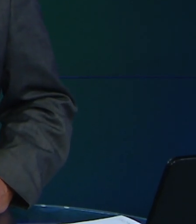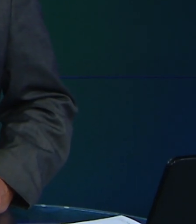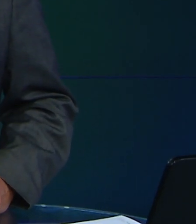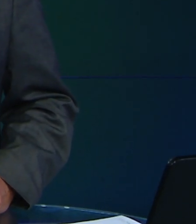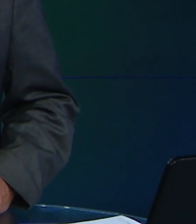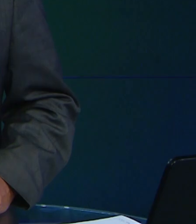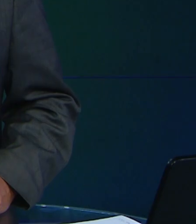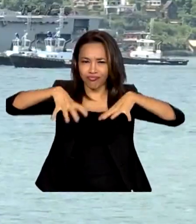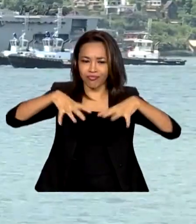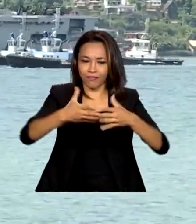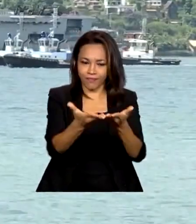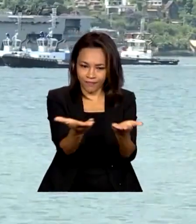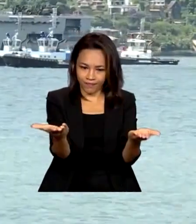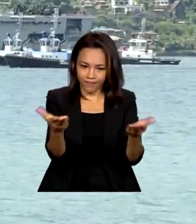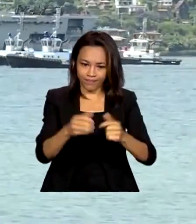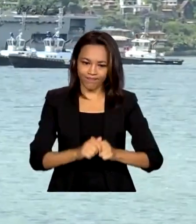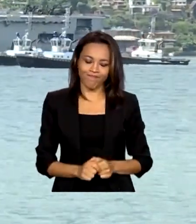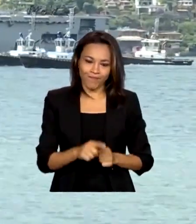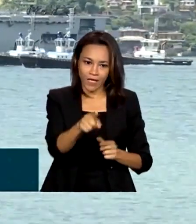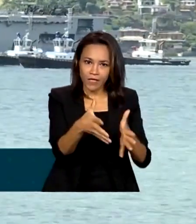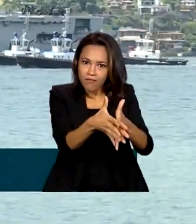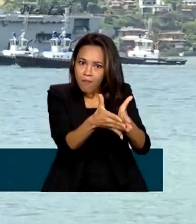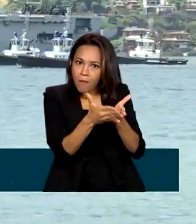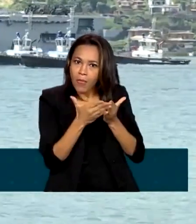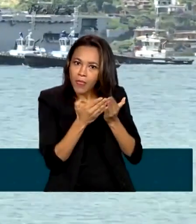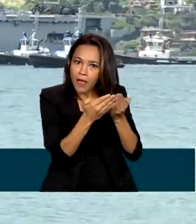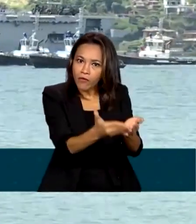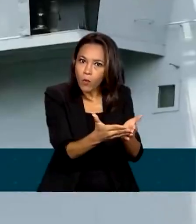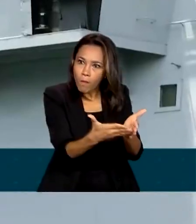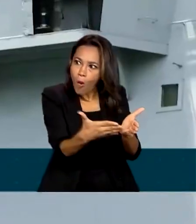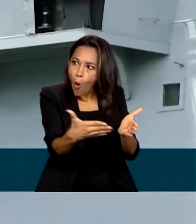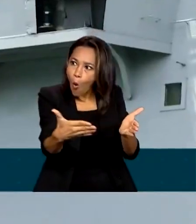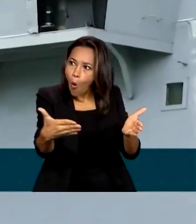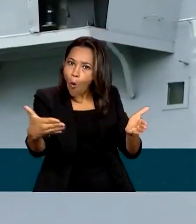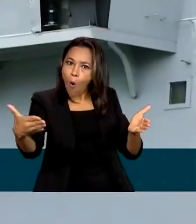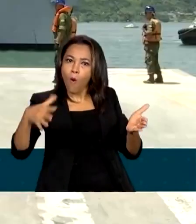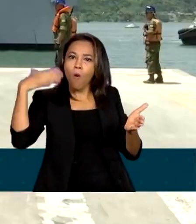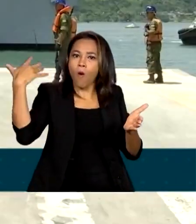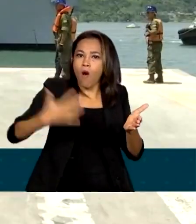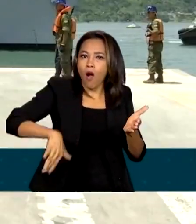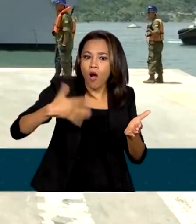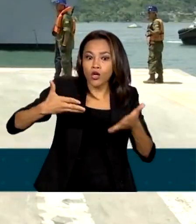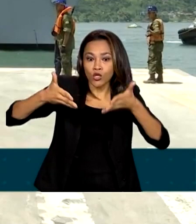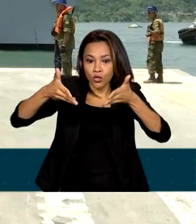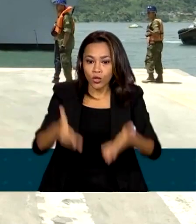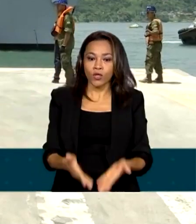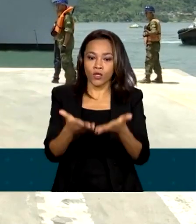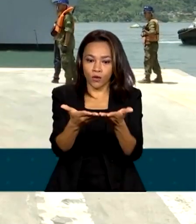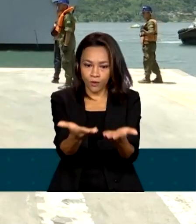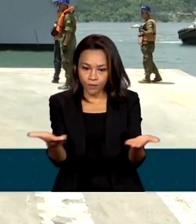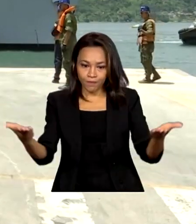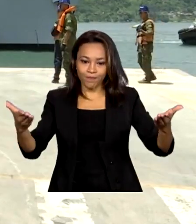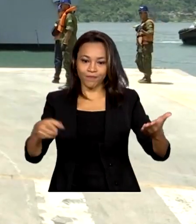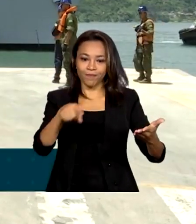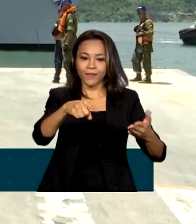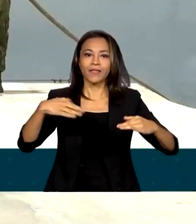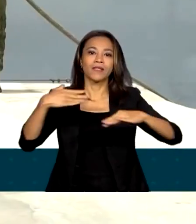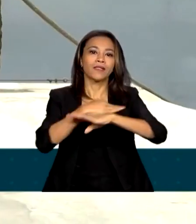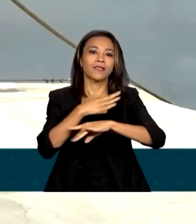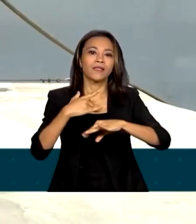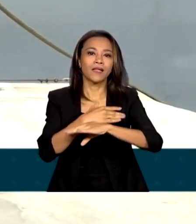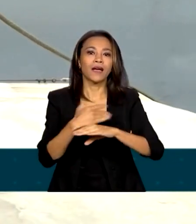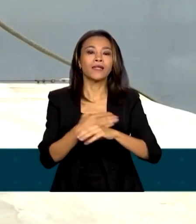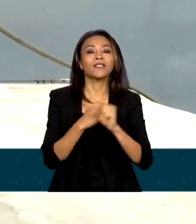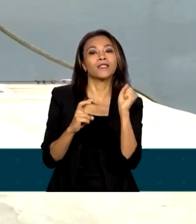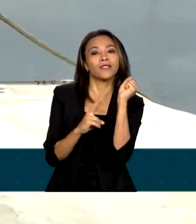vítimas. Maior navio da Marinha Brasileira, o Atlântico atracou no porto de São Sebastião no começo da tarde